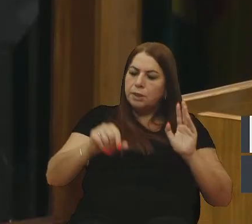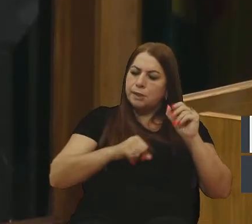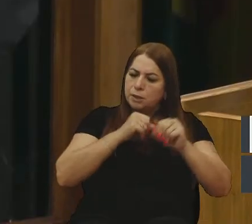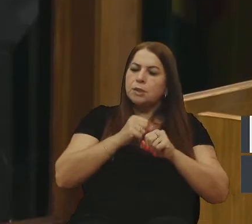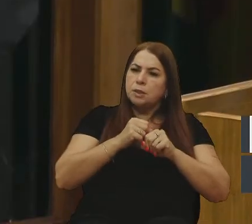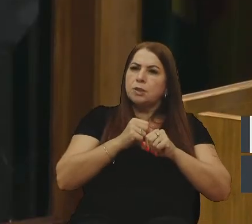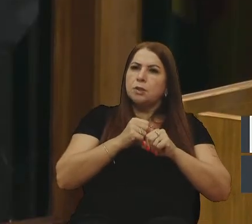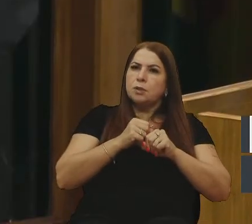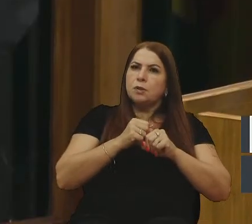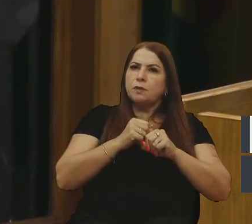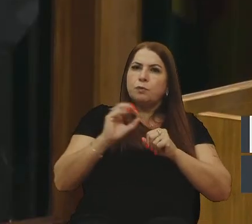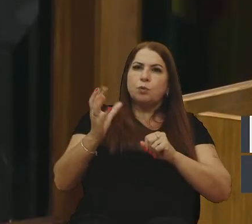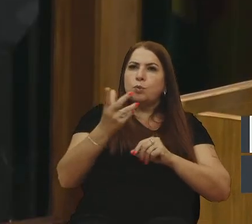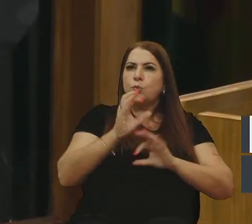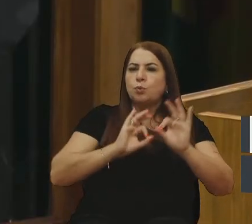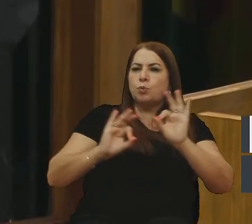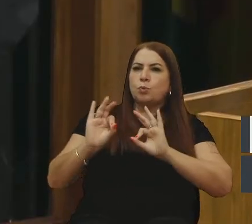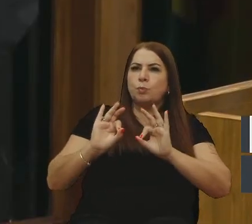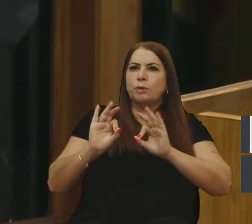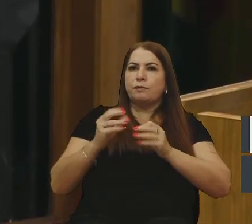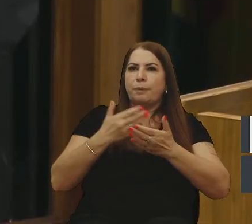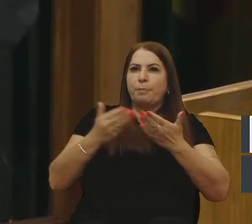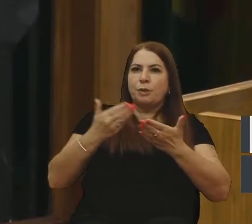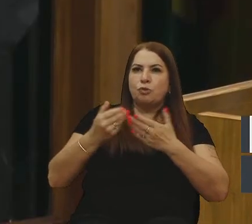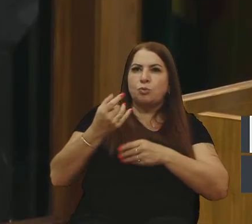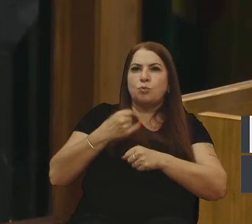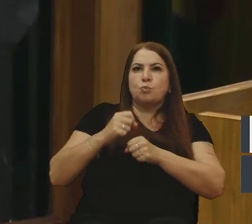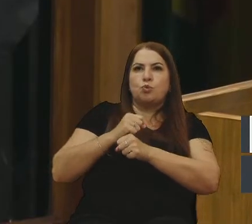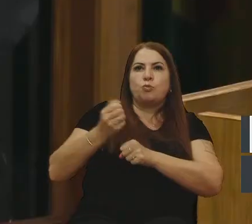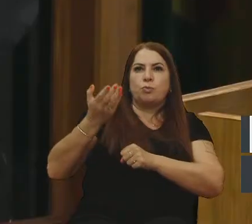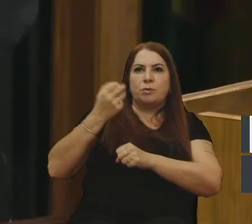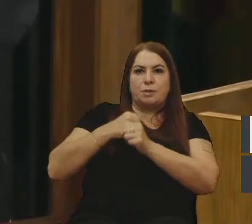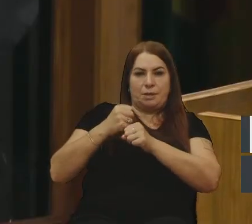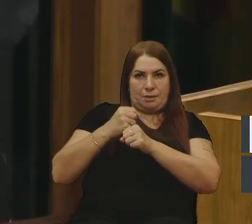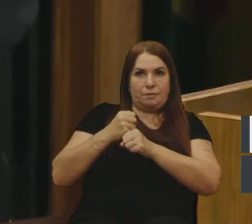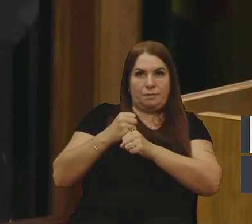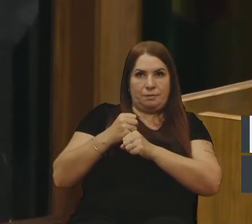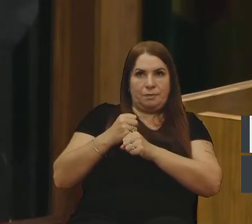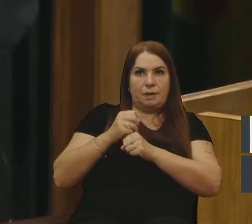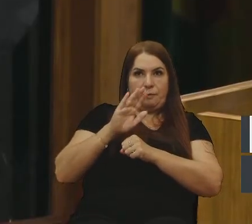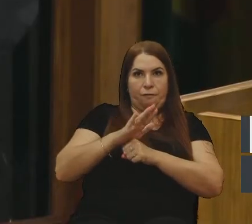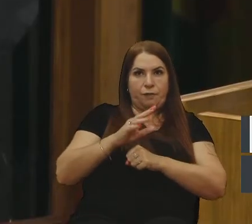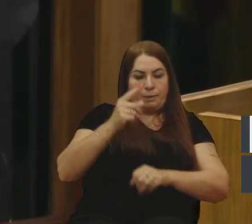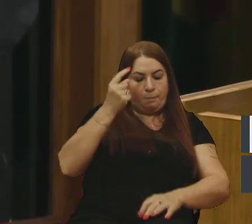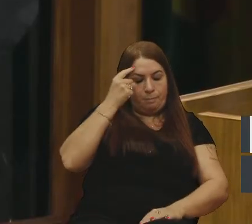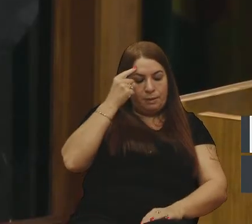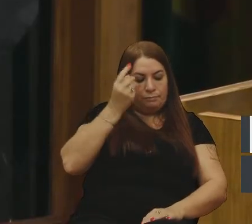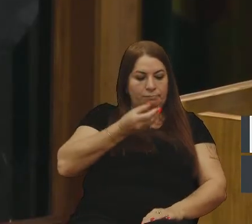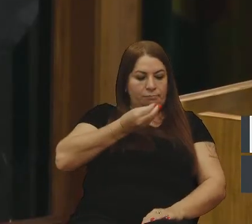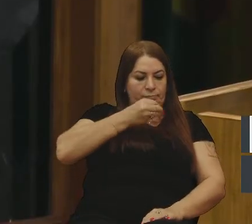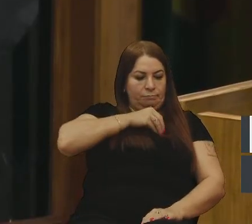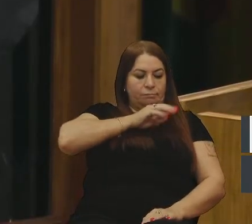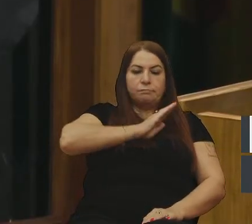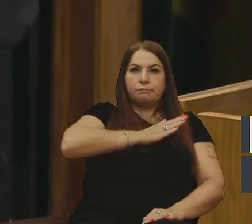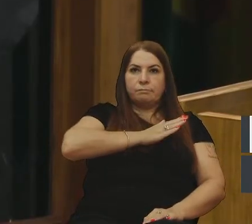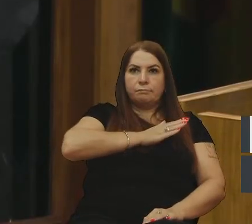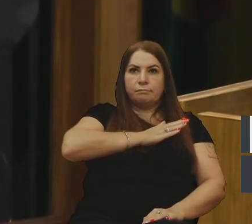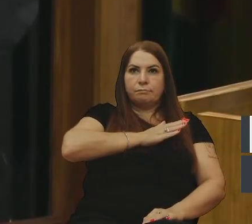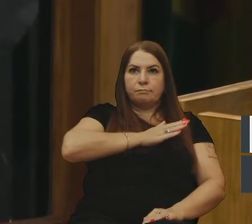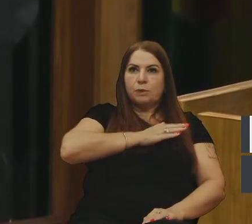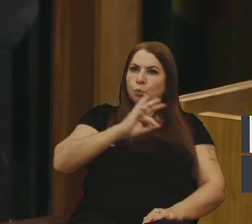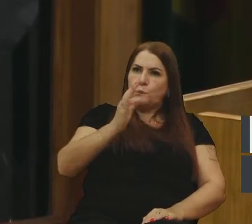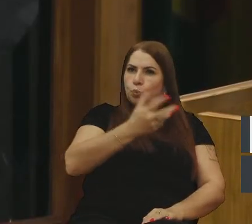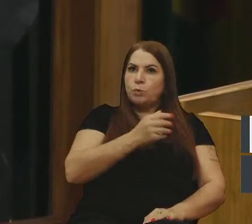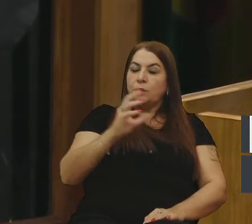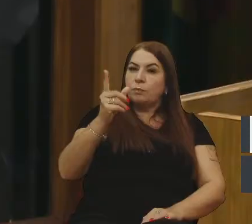eu vou restituir tudo aquilo que foi perdido nos últimos anos. Então, fica com essa palavra no seu coração. No meio a tudo que está